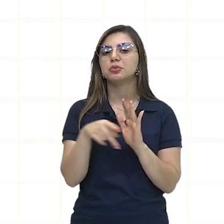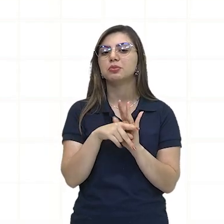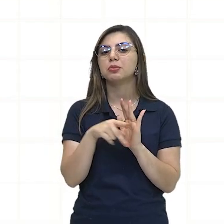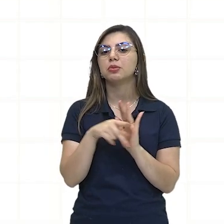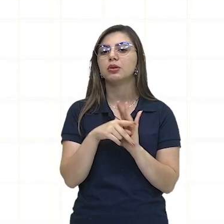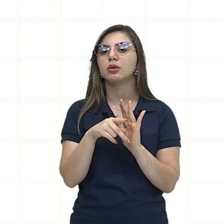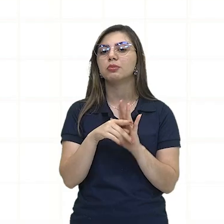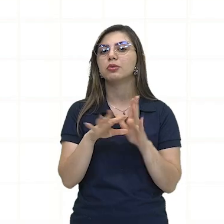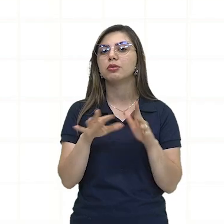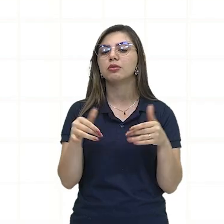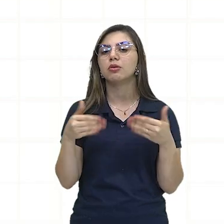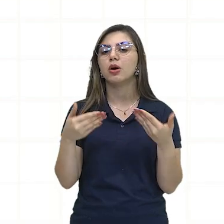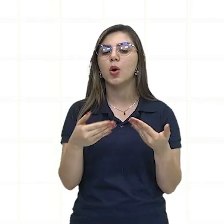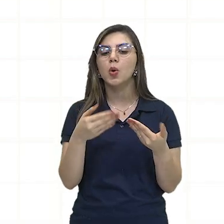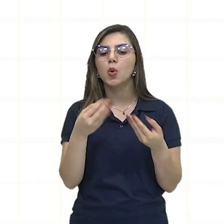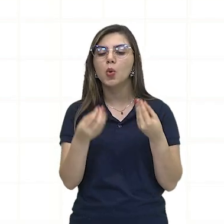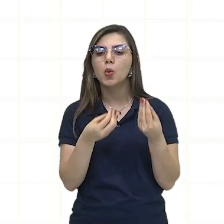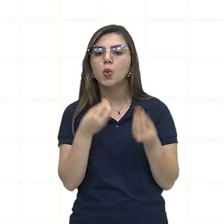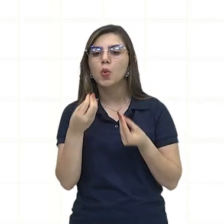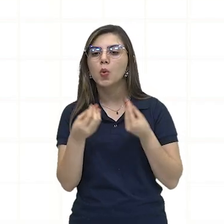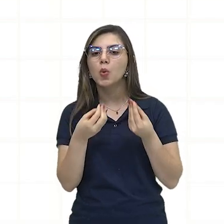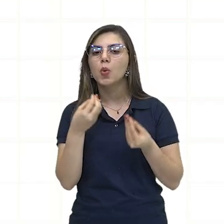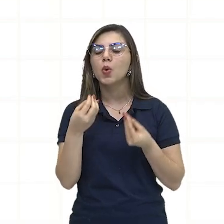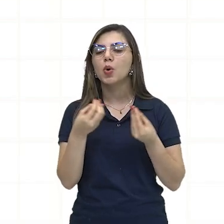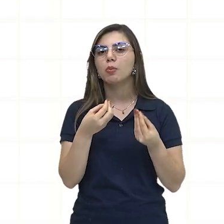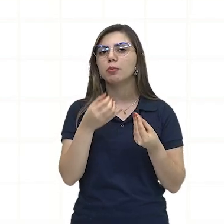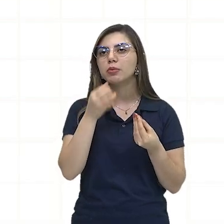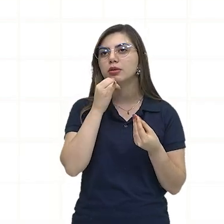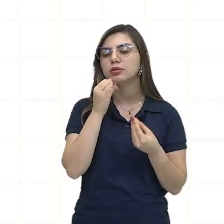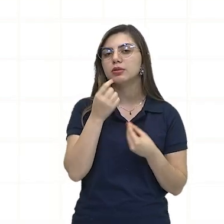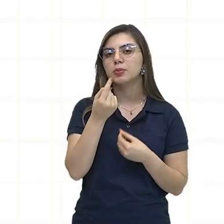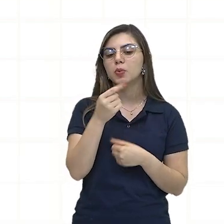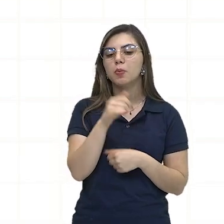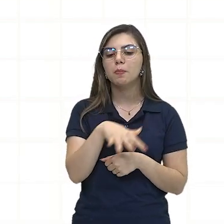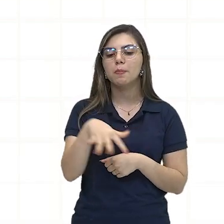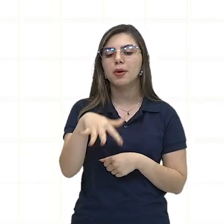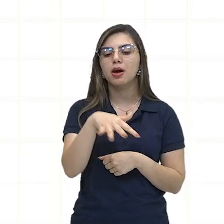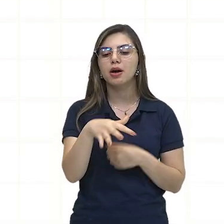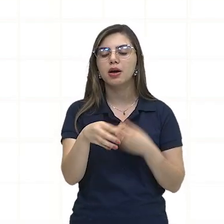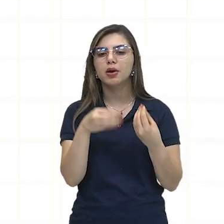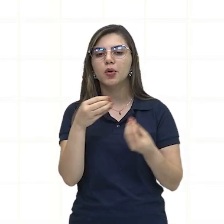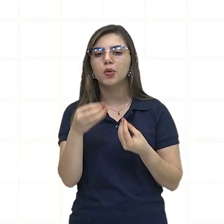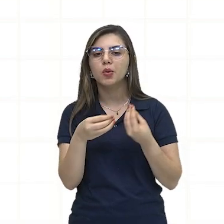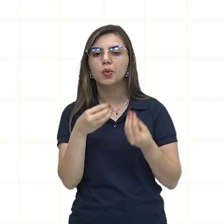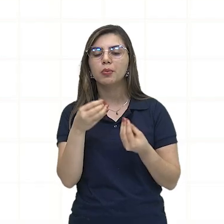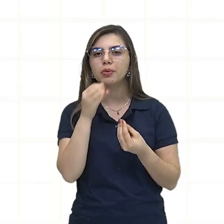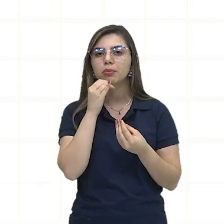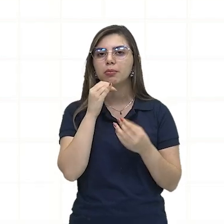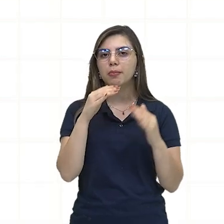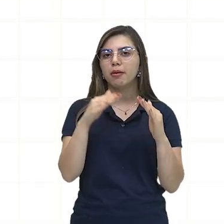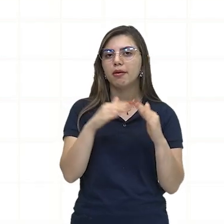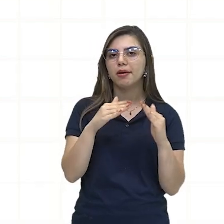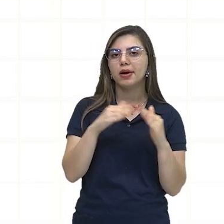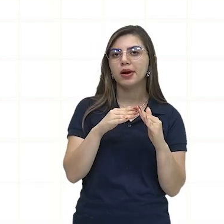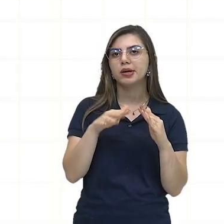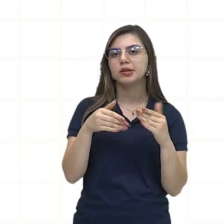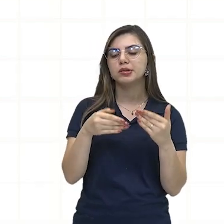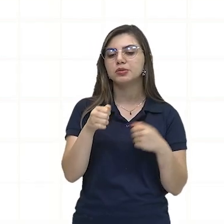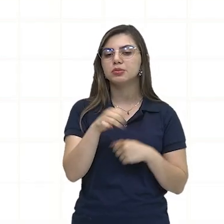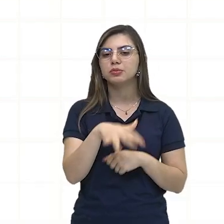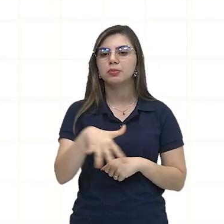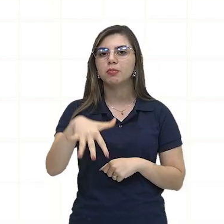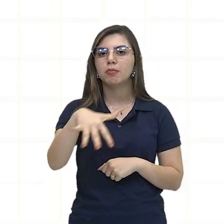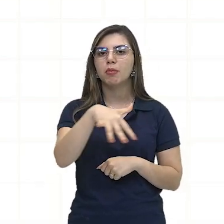finalidade dela é conhecer melhor uma determinada área, como uma casa, um